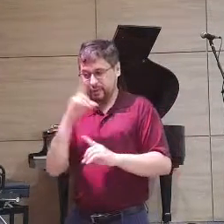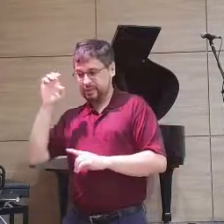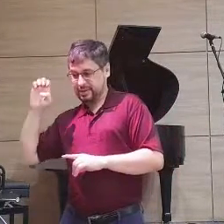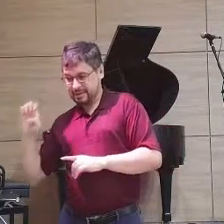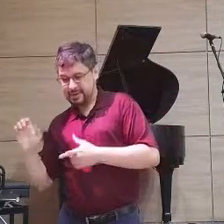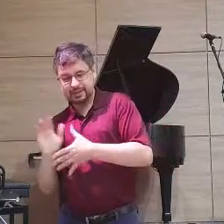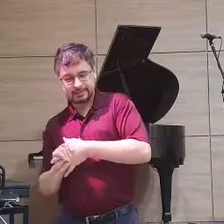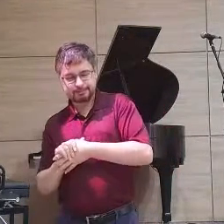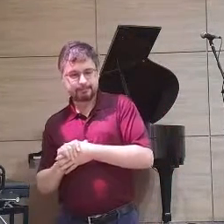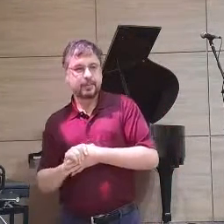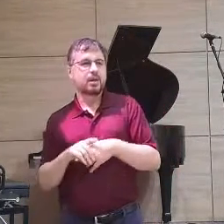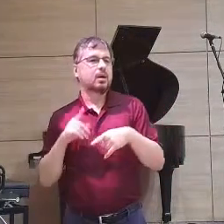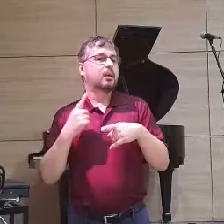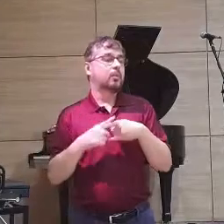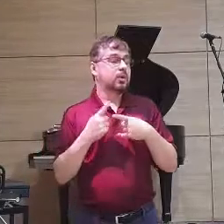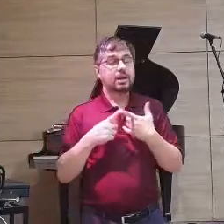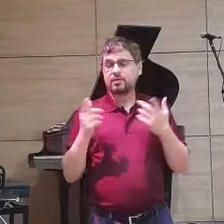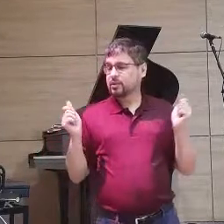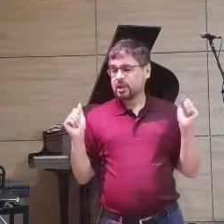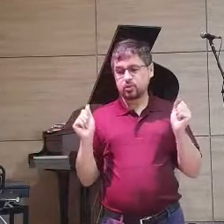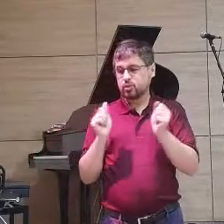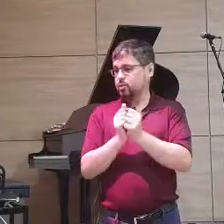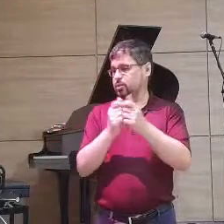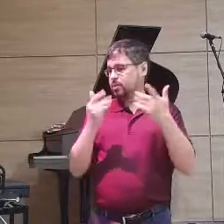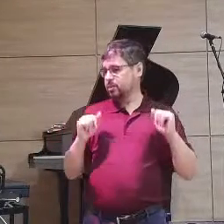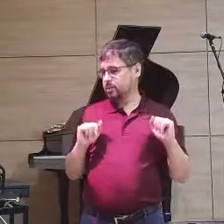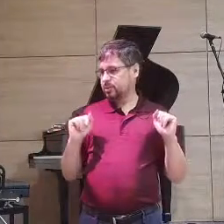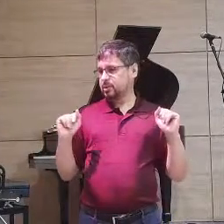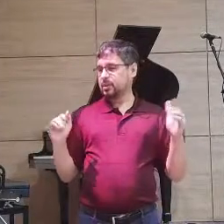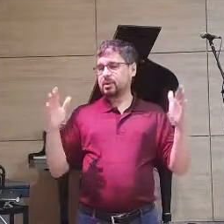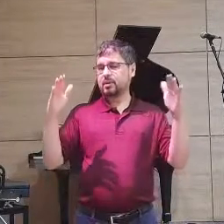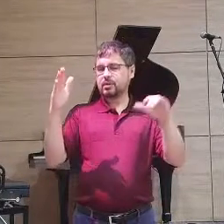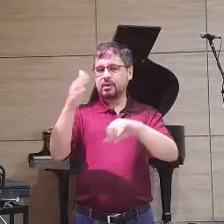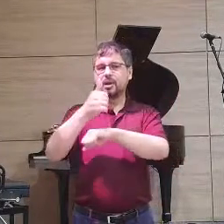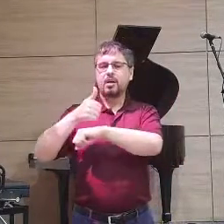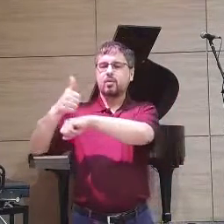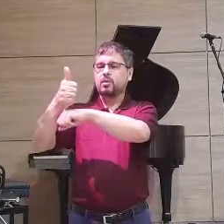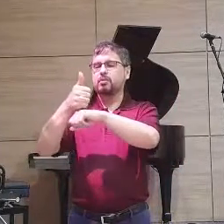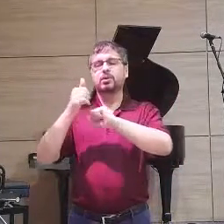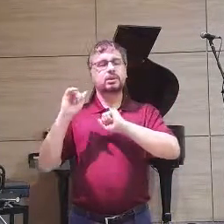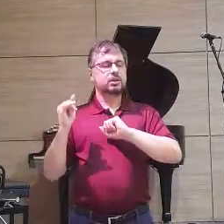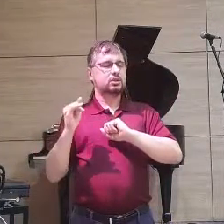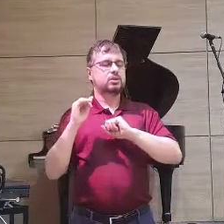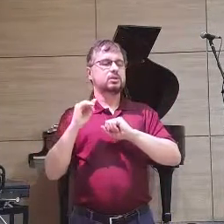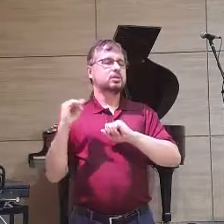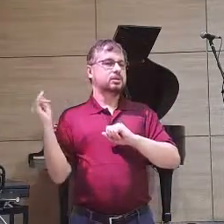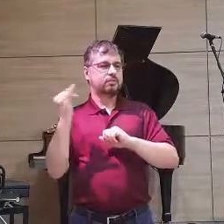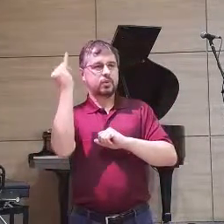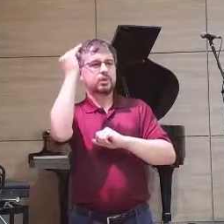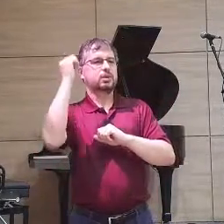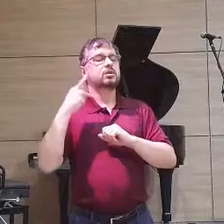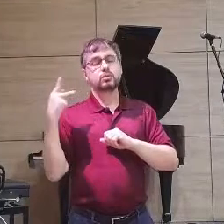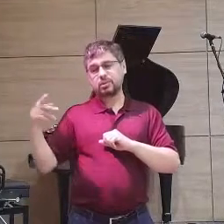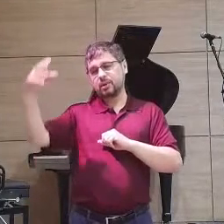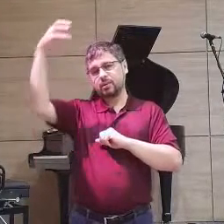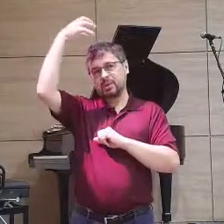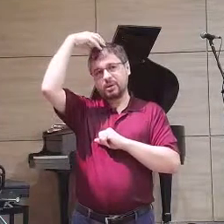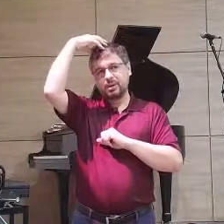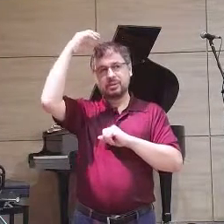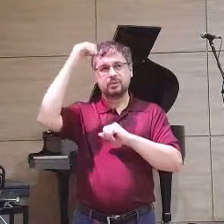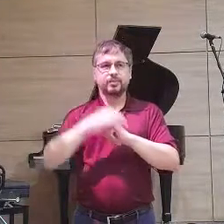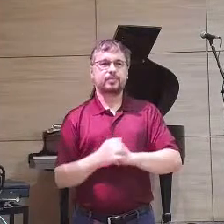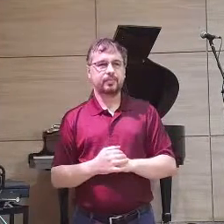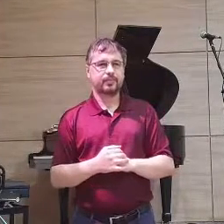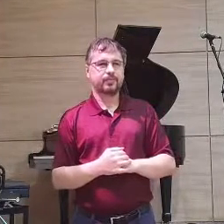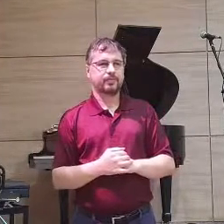porque assim eles reinarão como sendo altaneiros no seu reino assim eles farão como sendo os